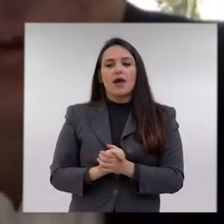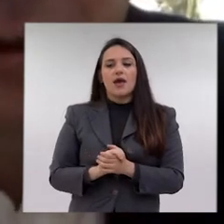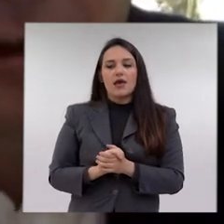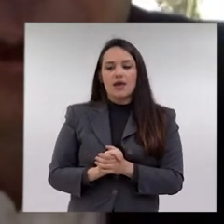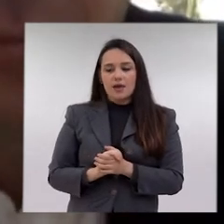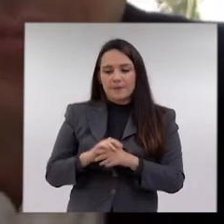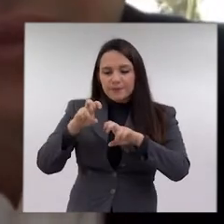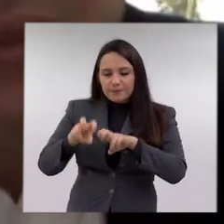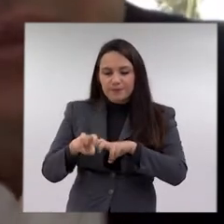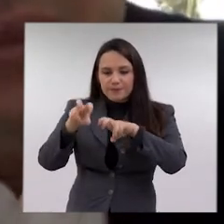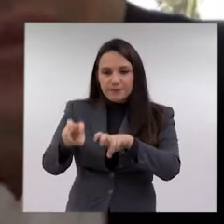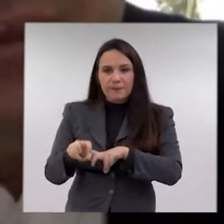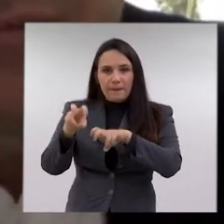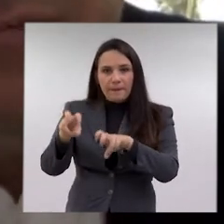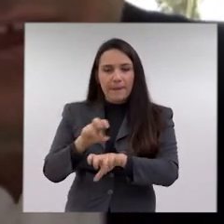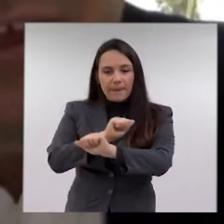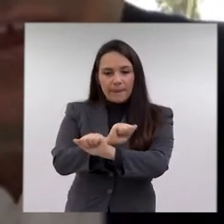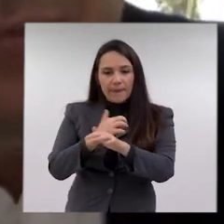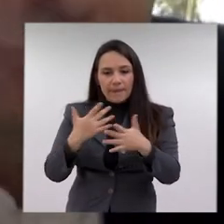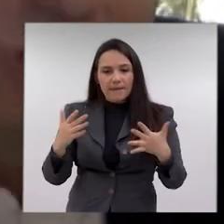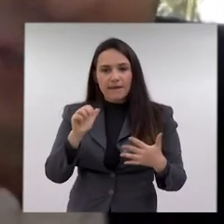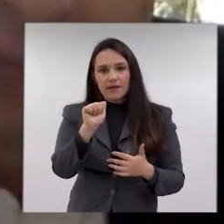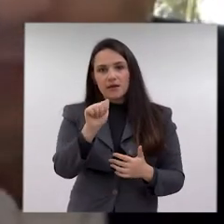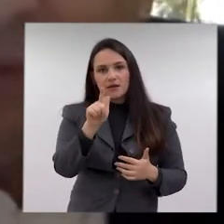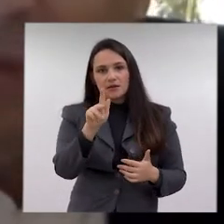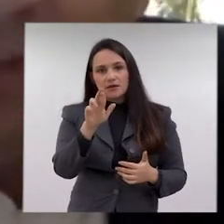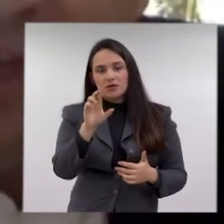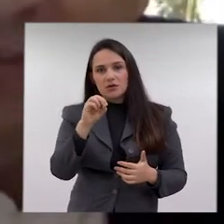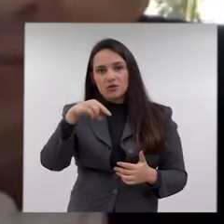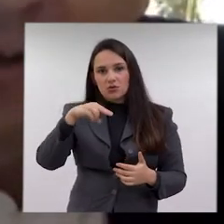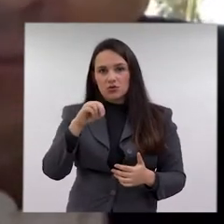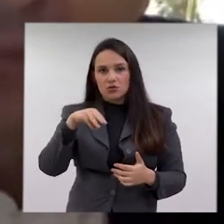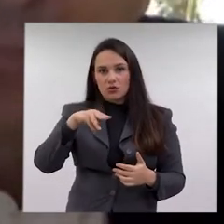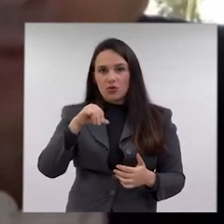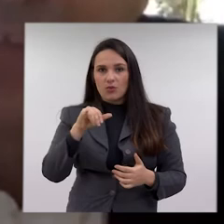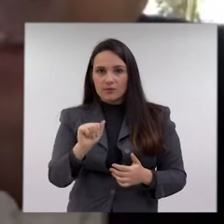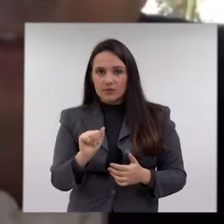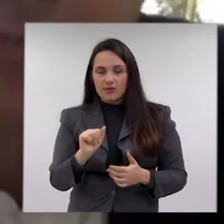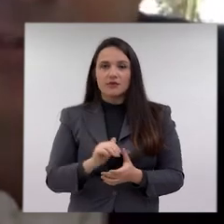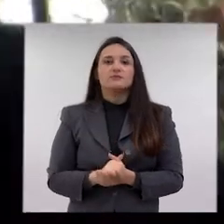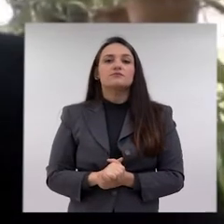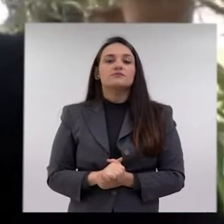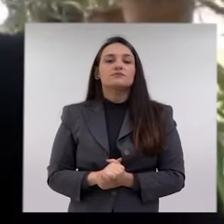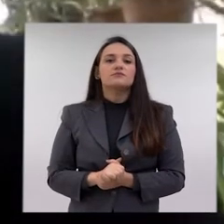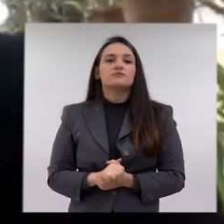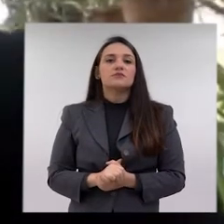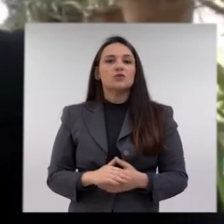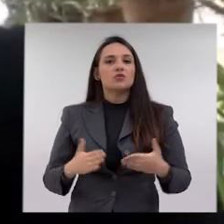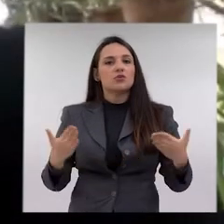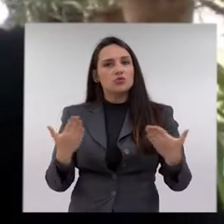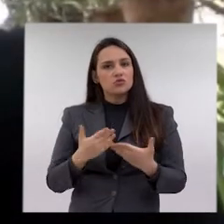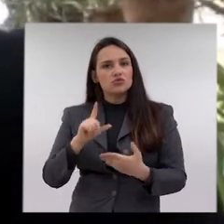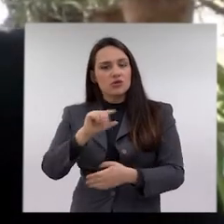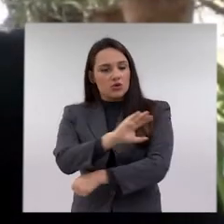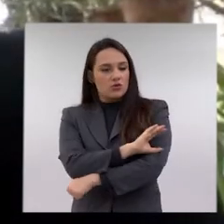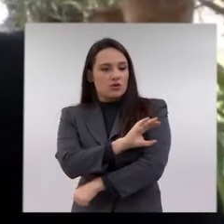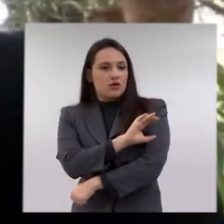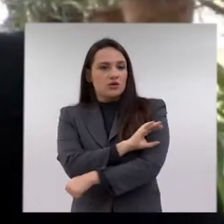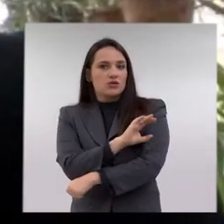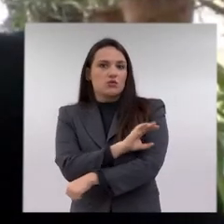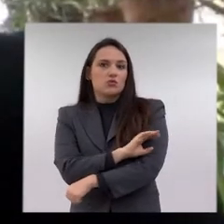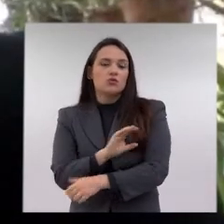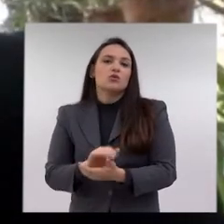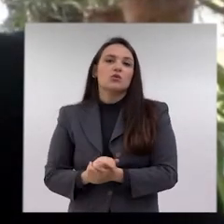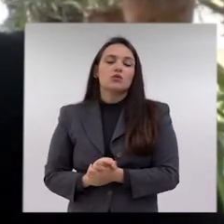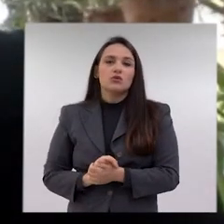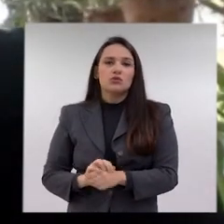é engenheiro agrônomo, ele é doutor em genética e envenenamento pela Federal de Viçosa, hoje ele é coordenador do